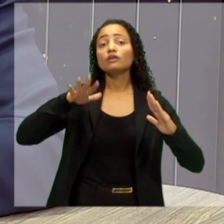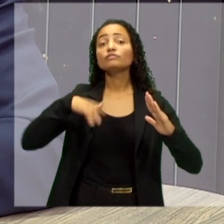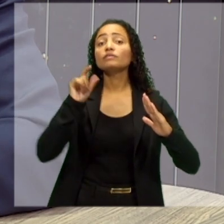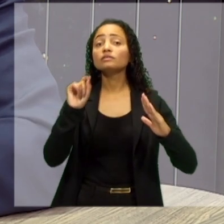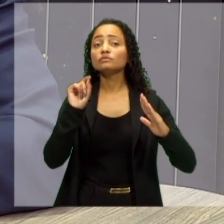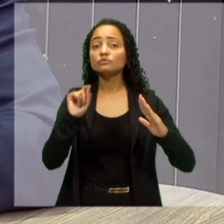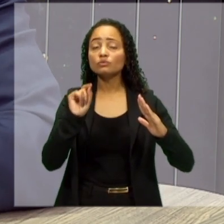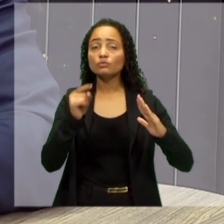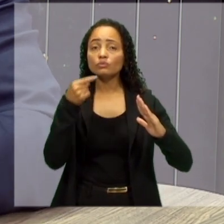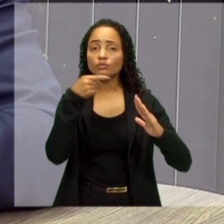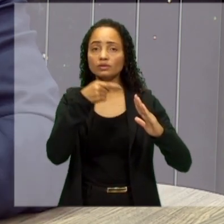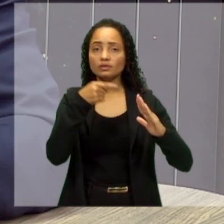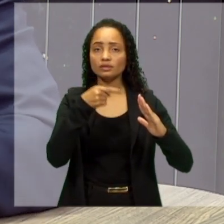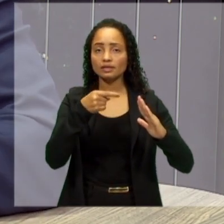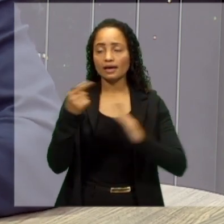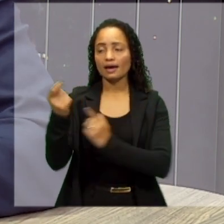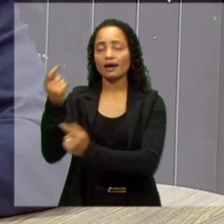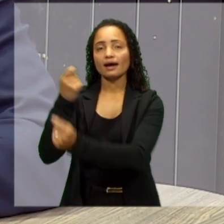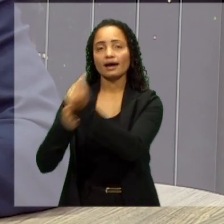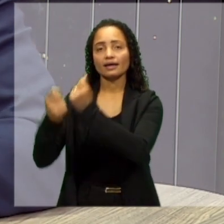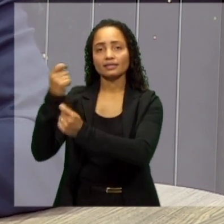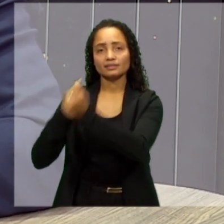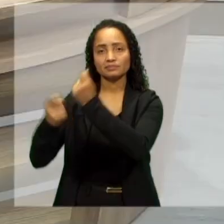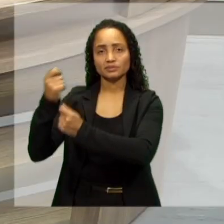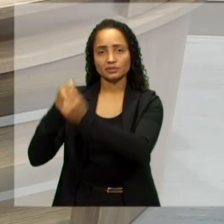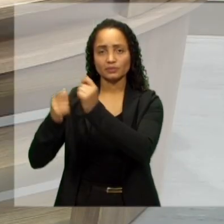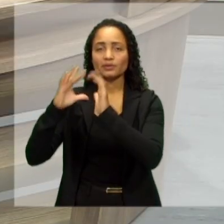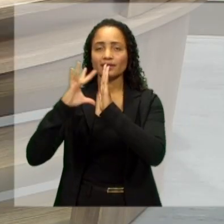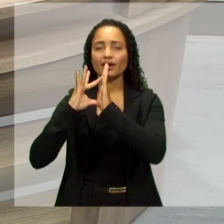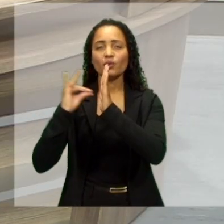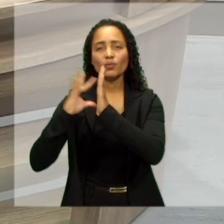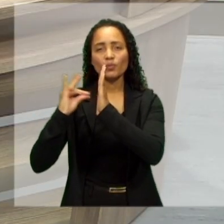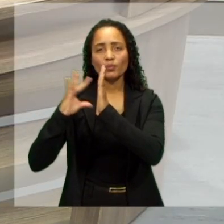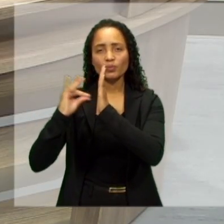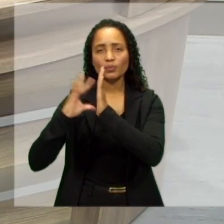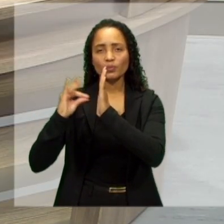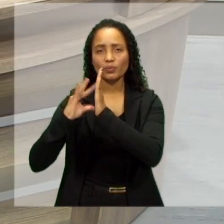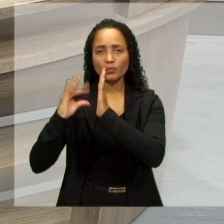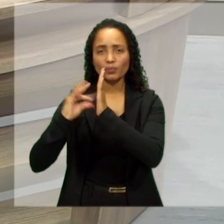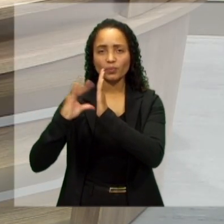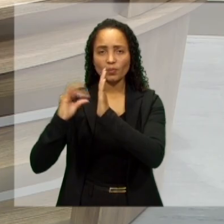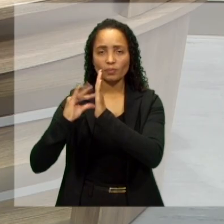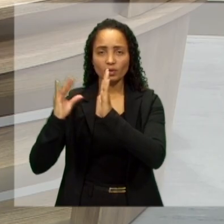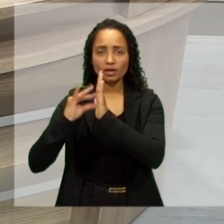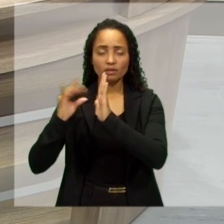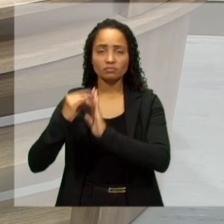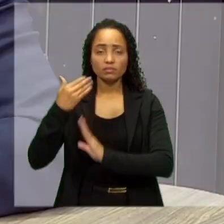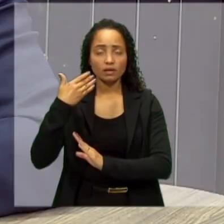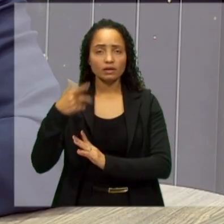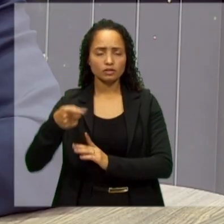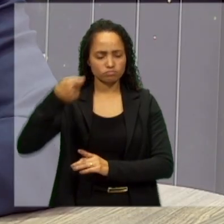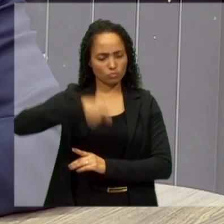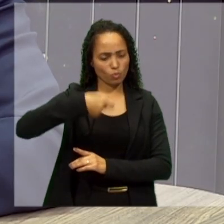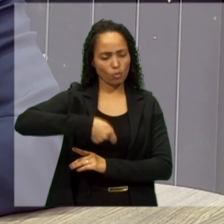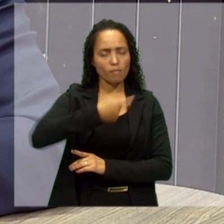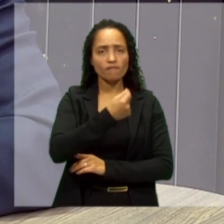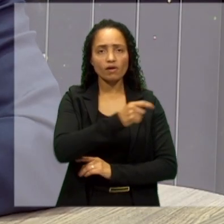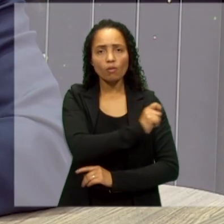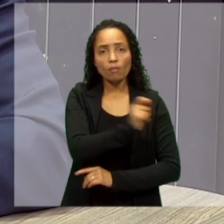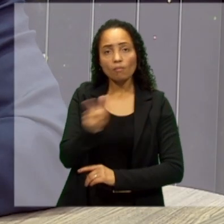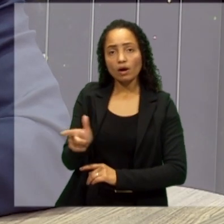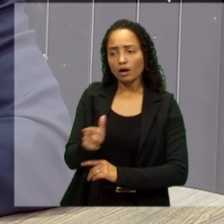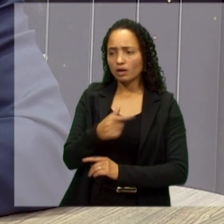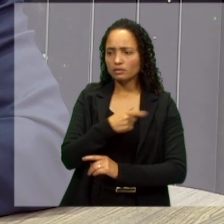por parte das administradoras de condomínio e estavam perdendo os seus imóveis. E a Defensoria Pública, com uma atuação